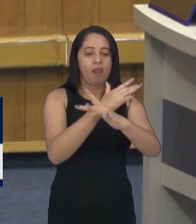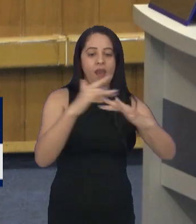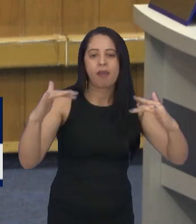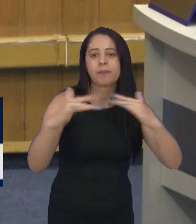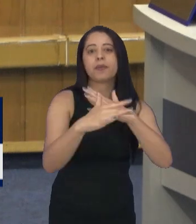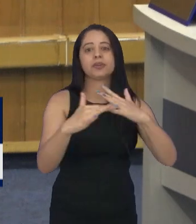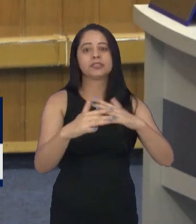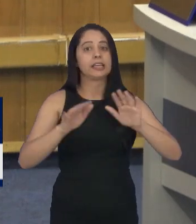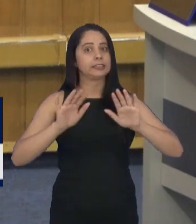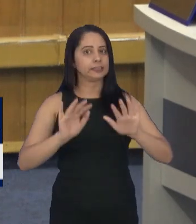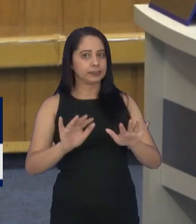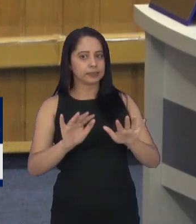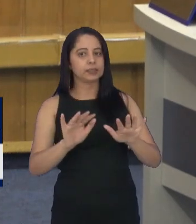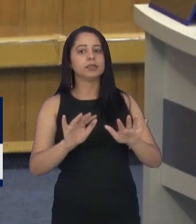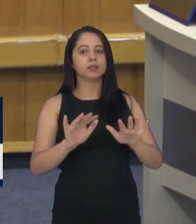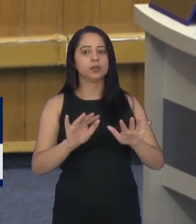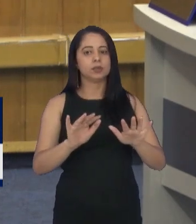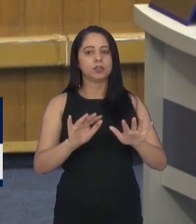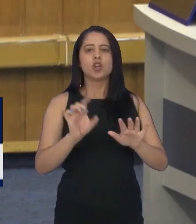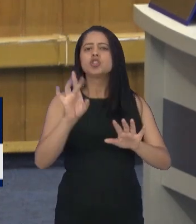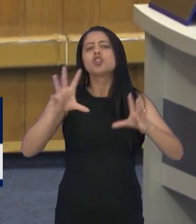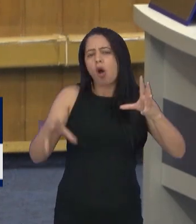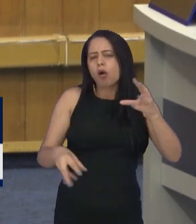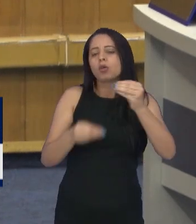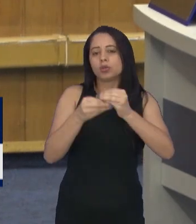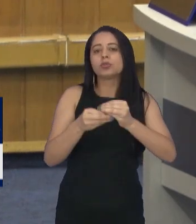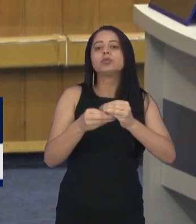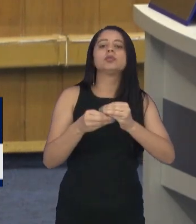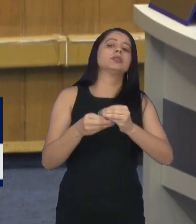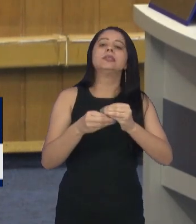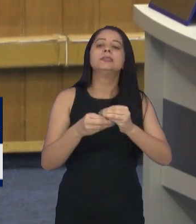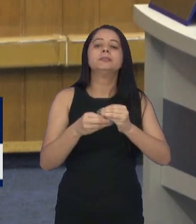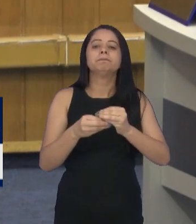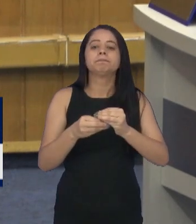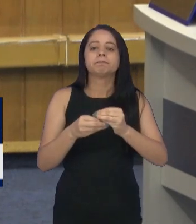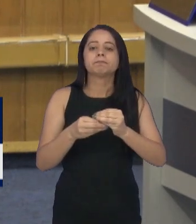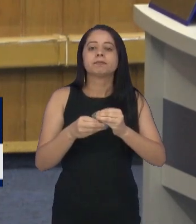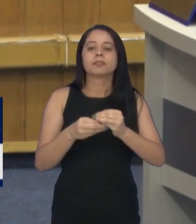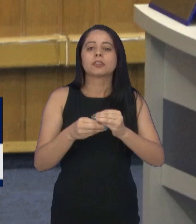etc. E esse mecanismo, presidente, só para concluir, esse mecanismo é